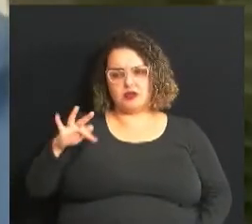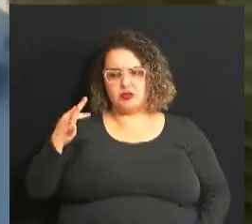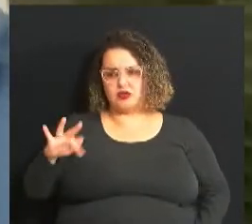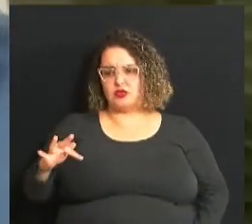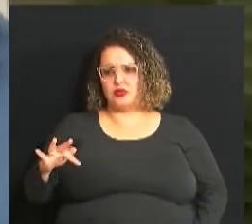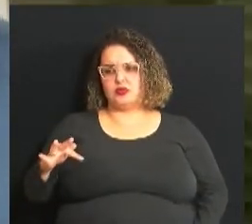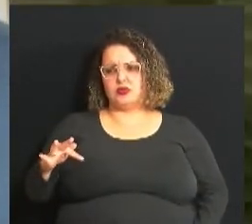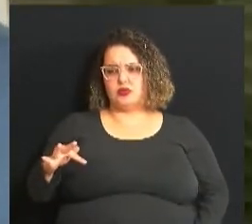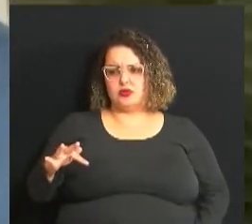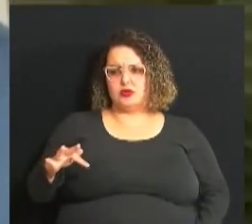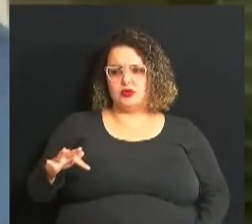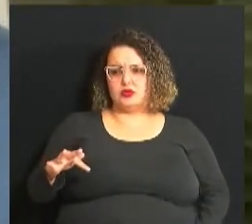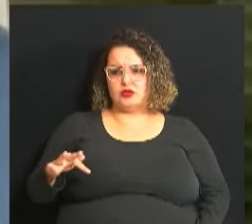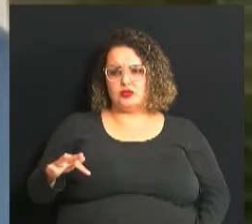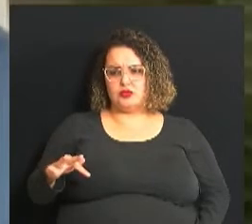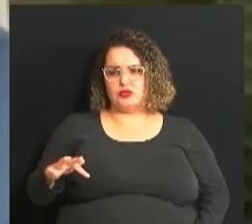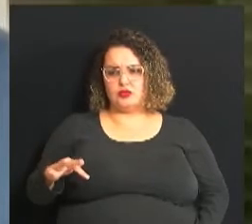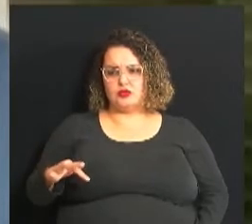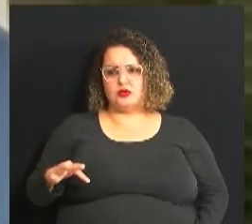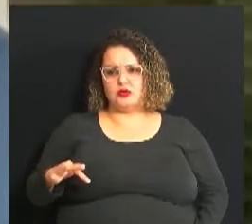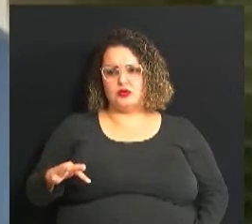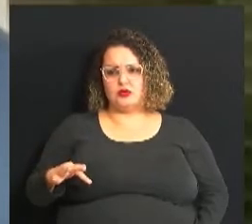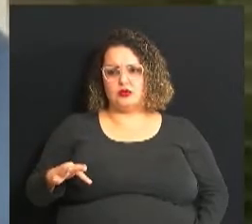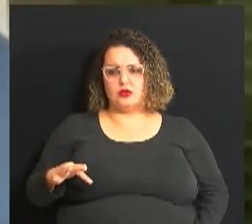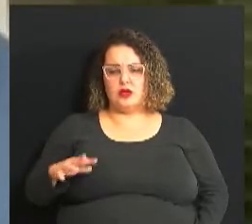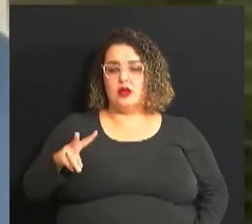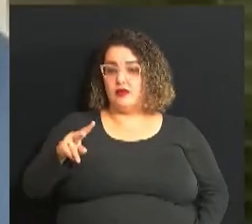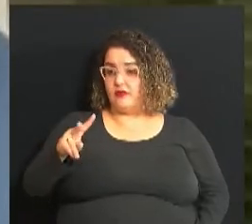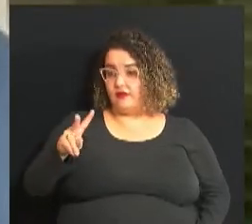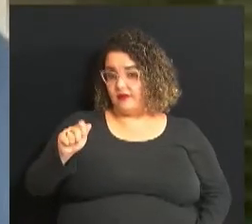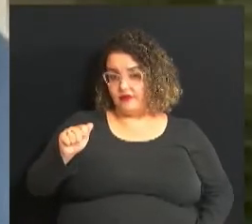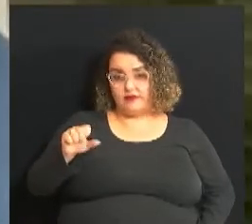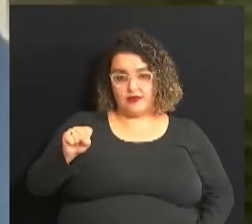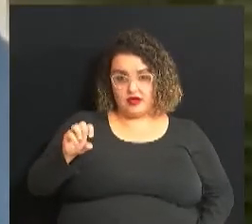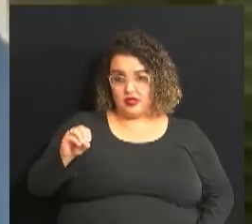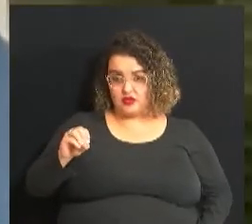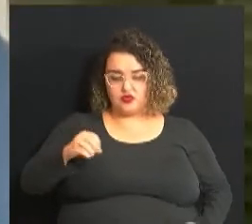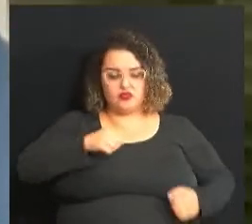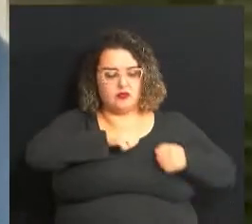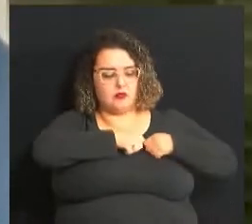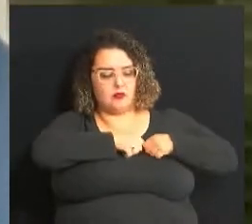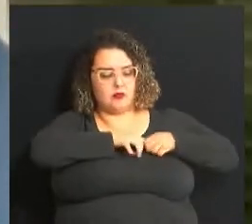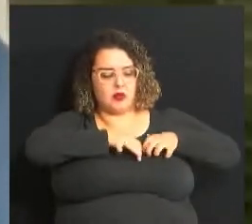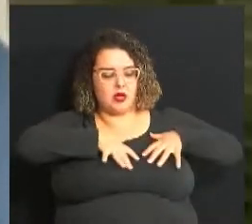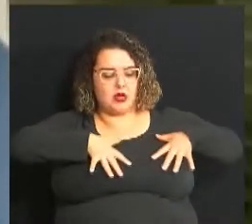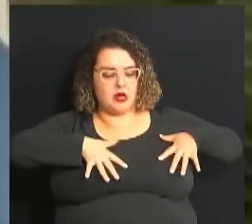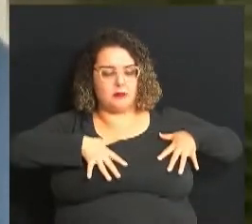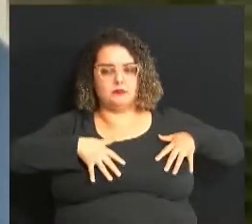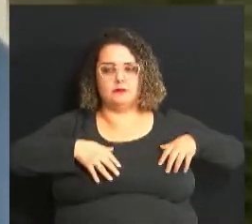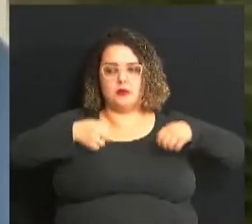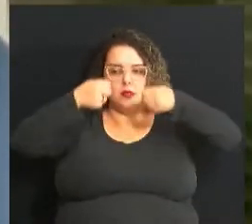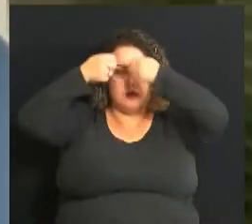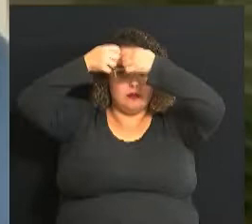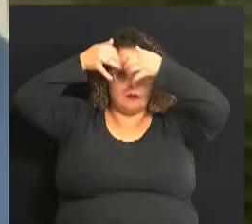no coração, em vasos importantes, vasos do coração, vários